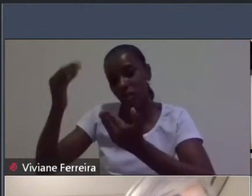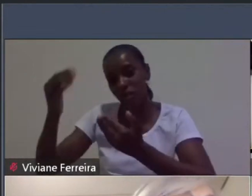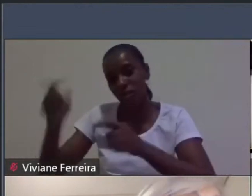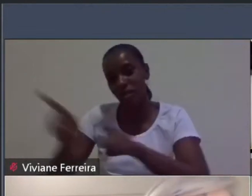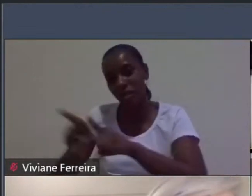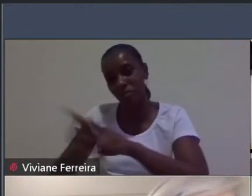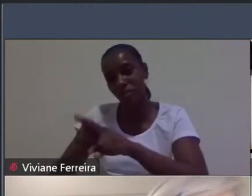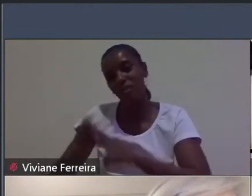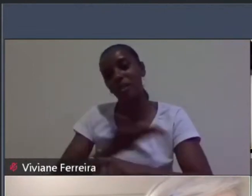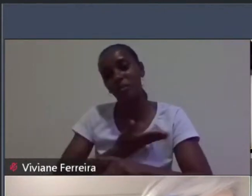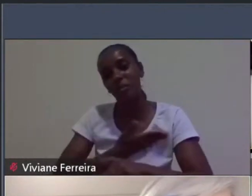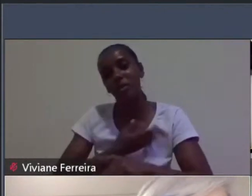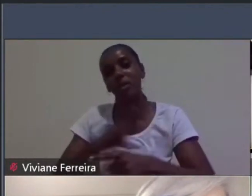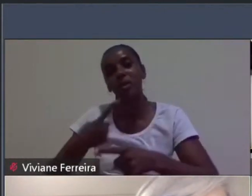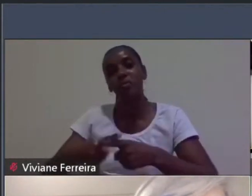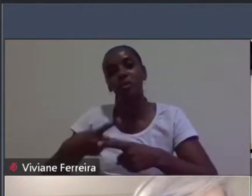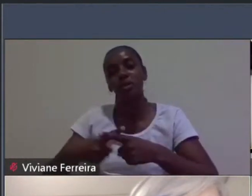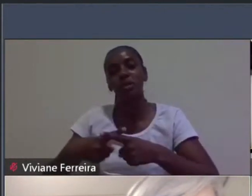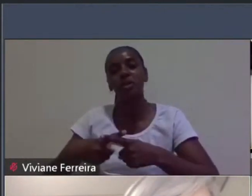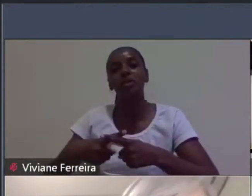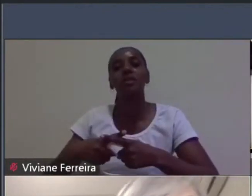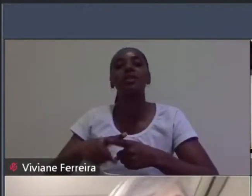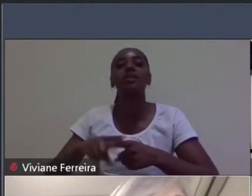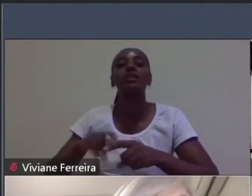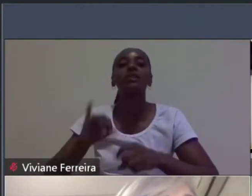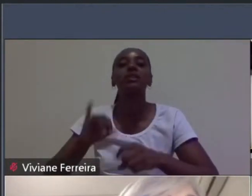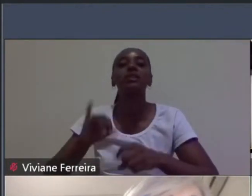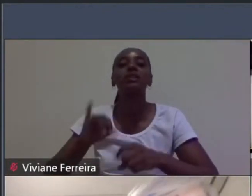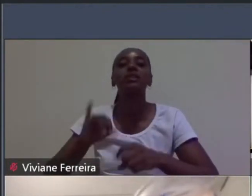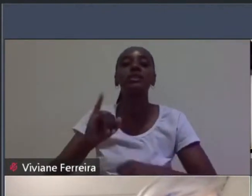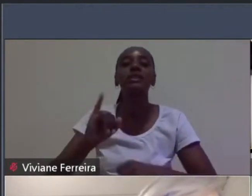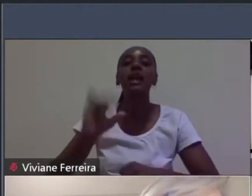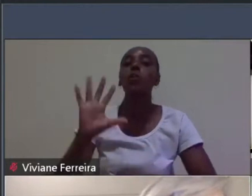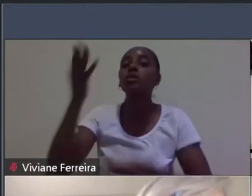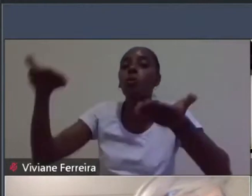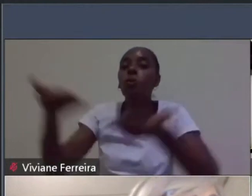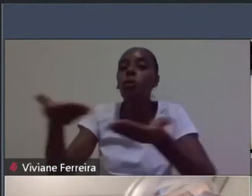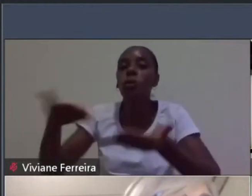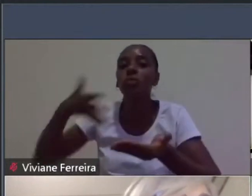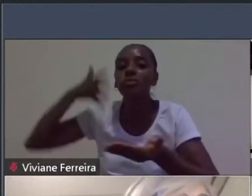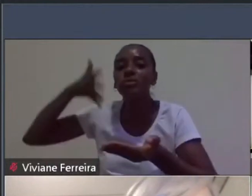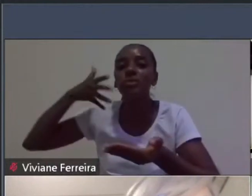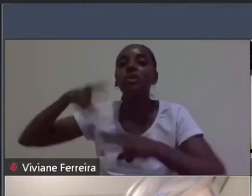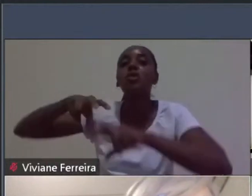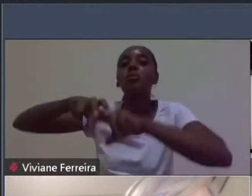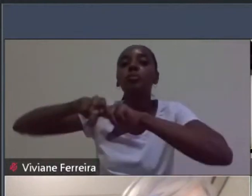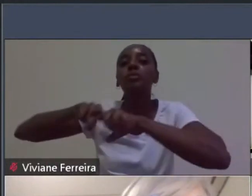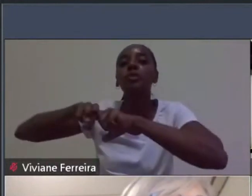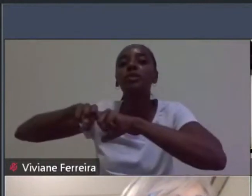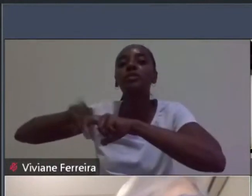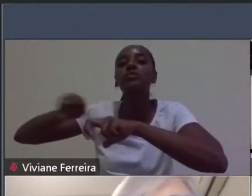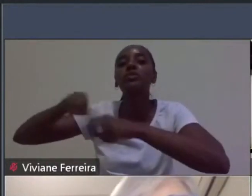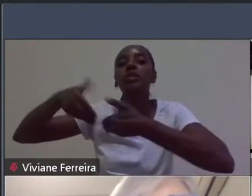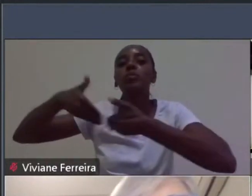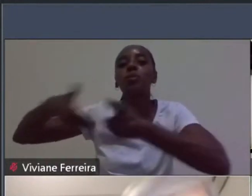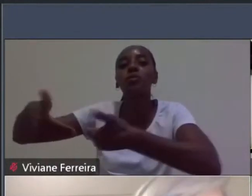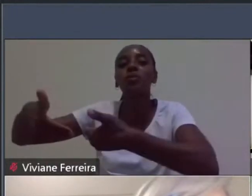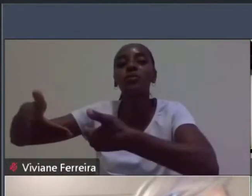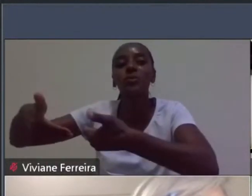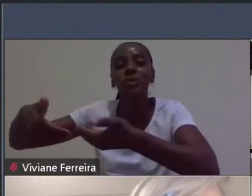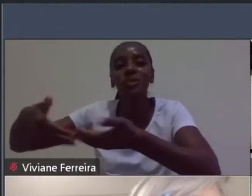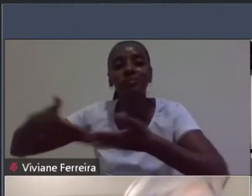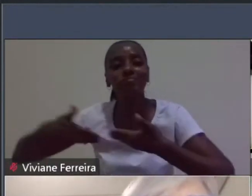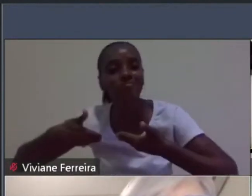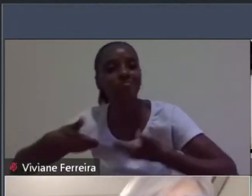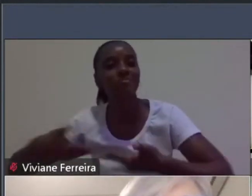amiga, porque se esse webinar aconteceu, é porque você me trouxe para cá, e o Kleber, eu